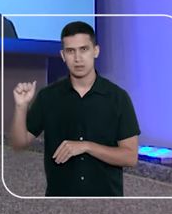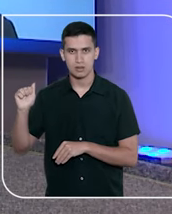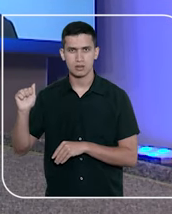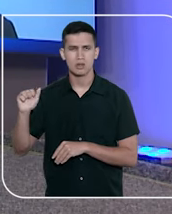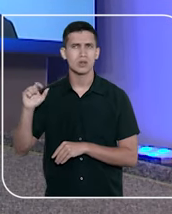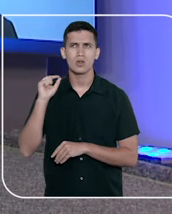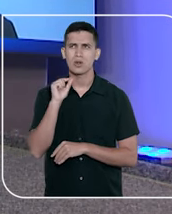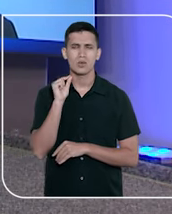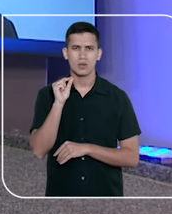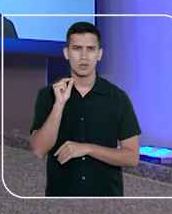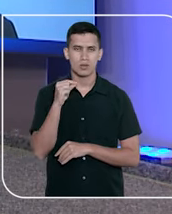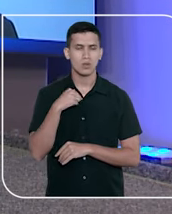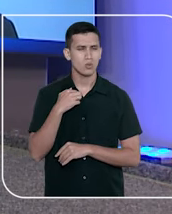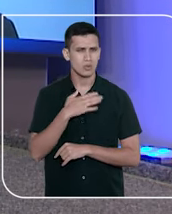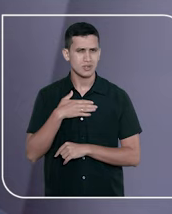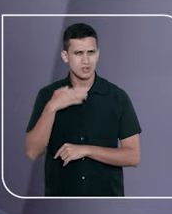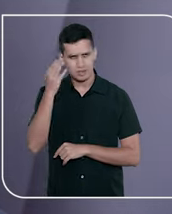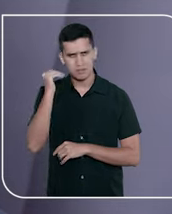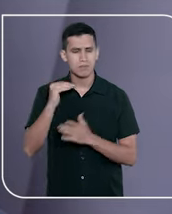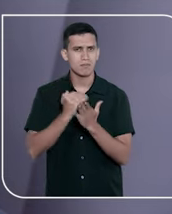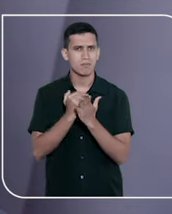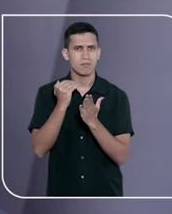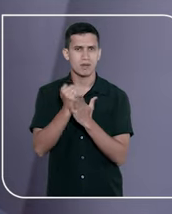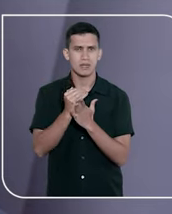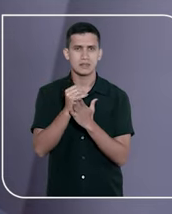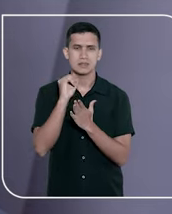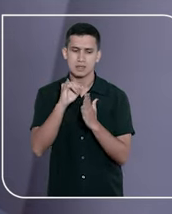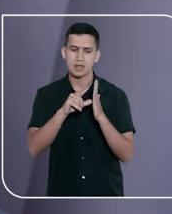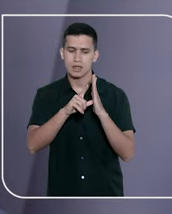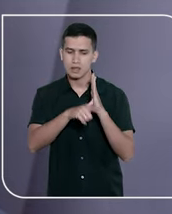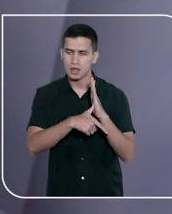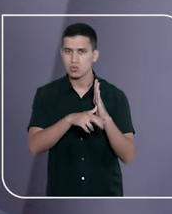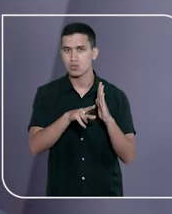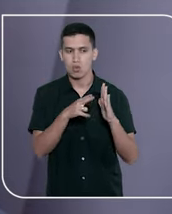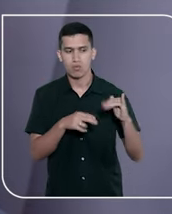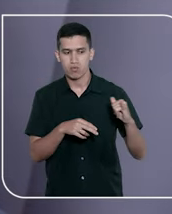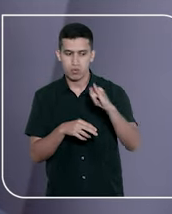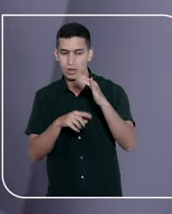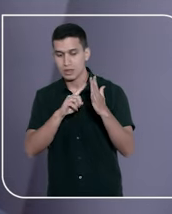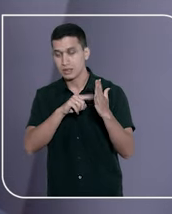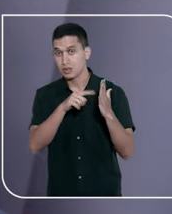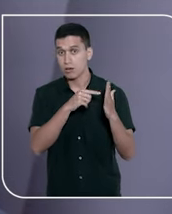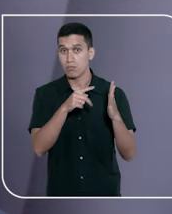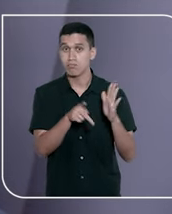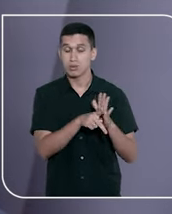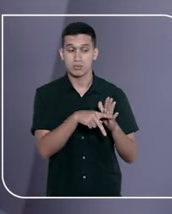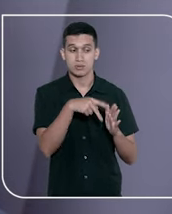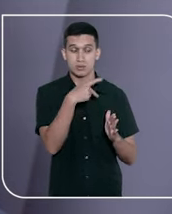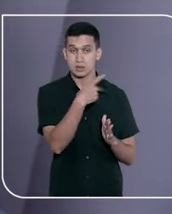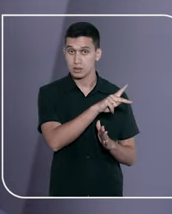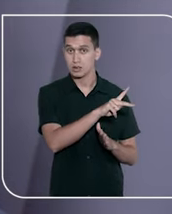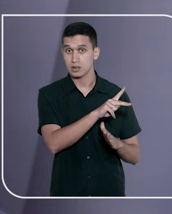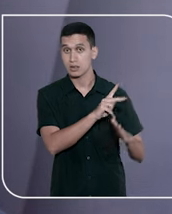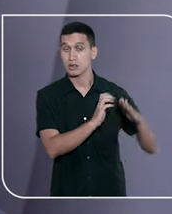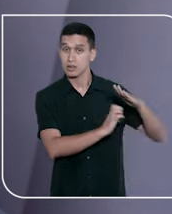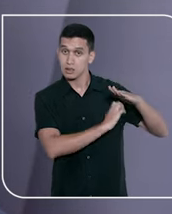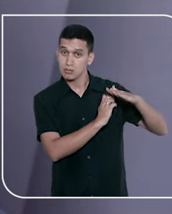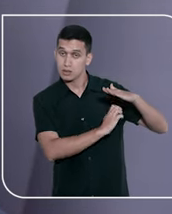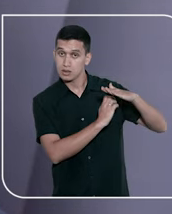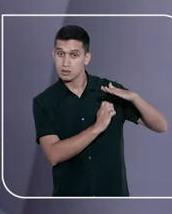saber mais pontualmente se o atraso ou o cancelamento de voo por culpa da operadora da